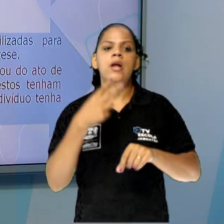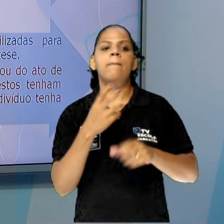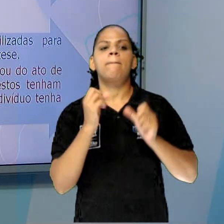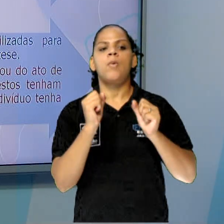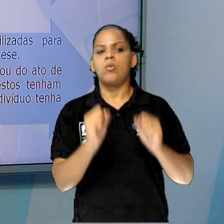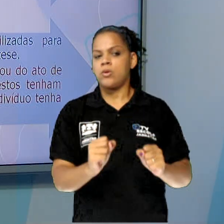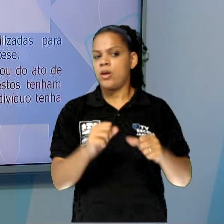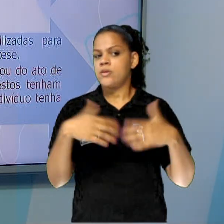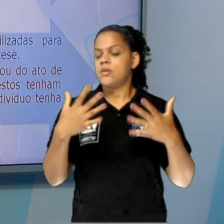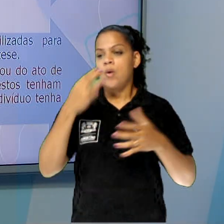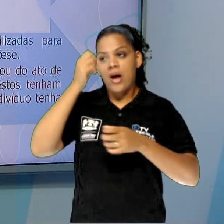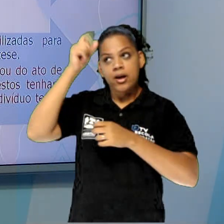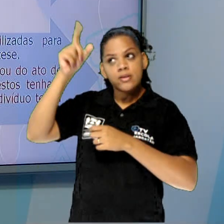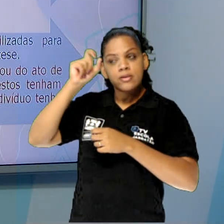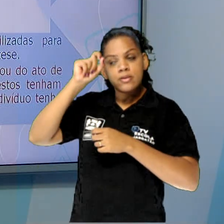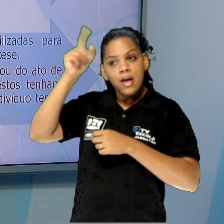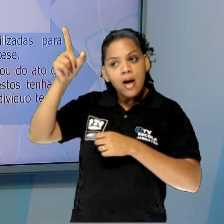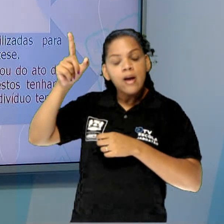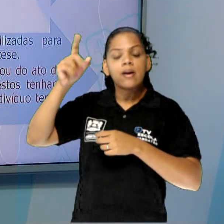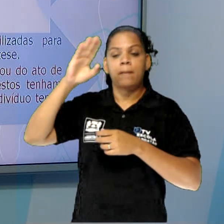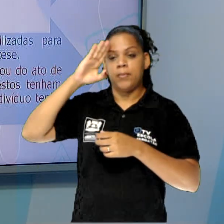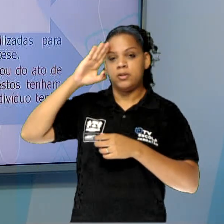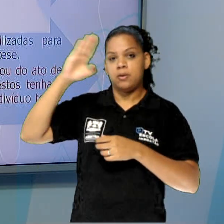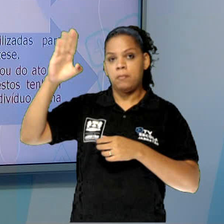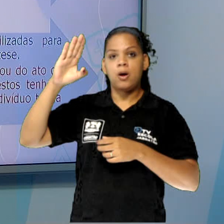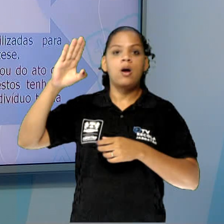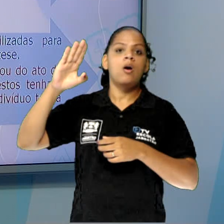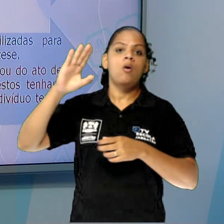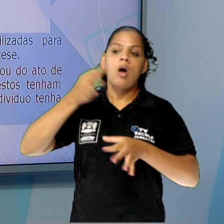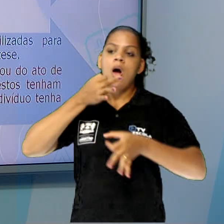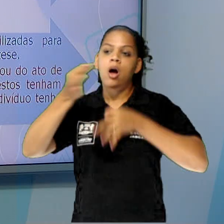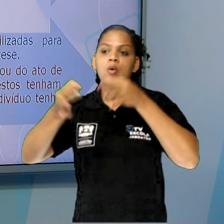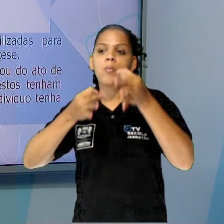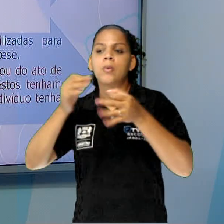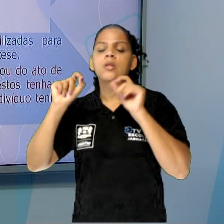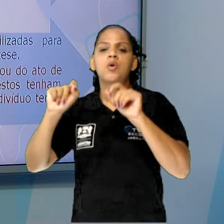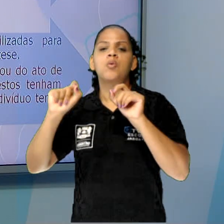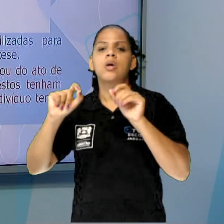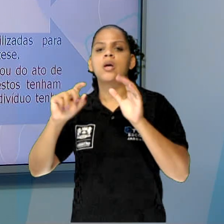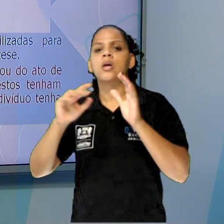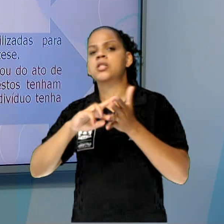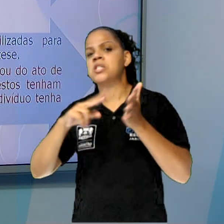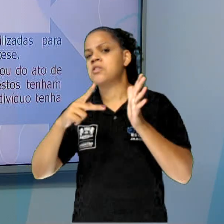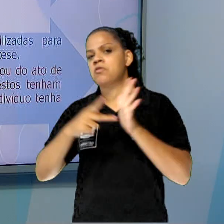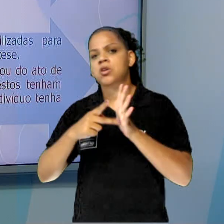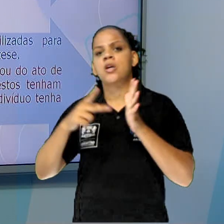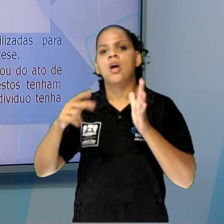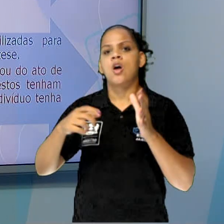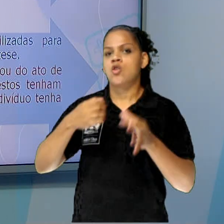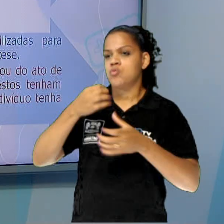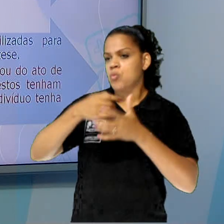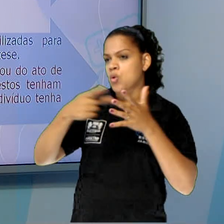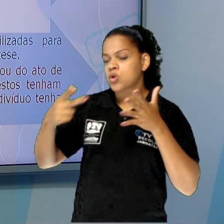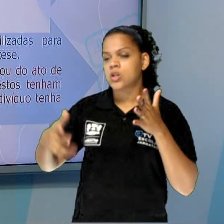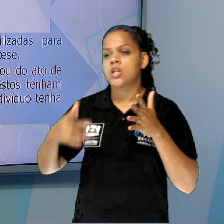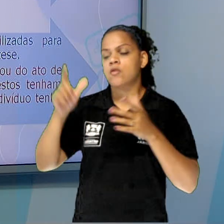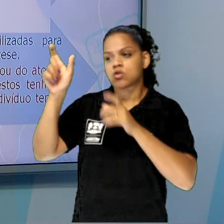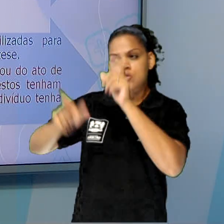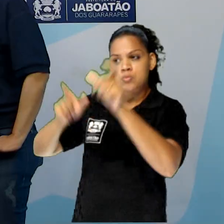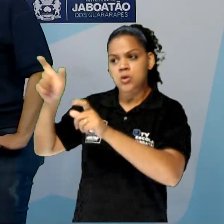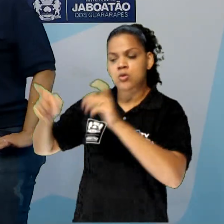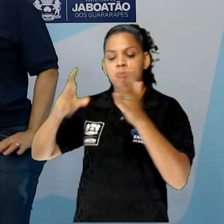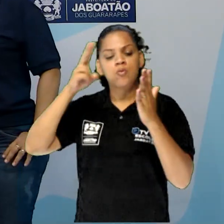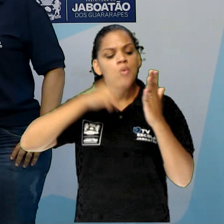principal. Argumentos são os motivos, as razões utilizadas para convencer o leitor da validade da tese. Ou seja, você